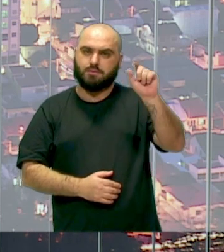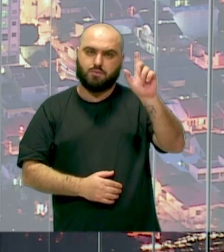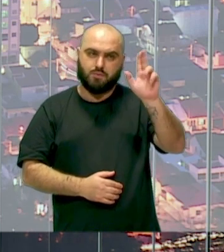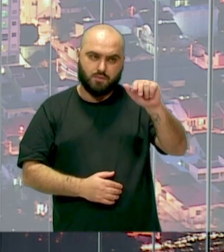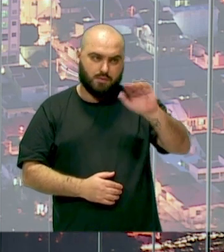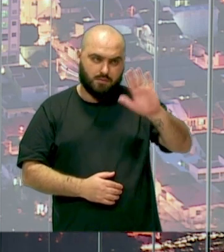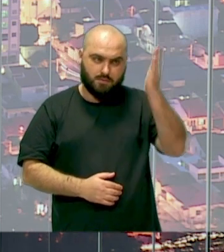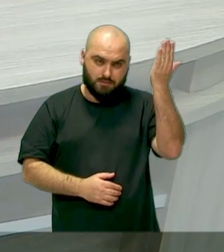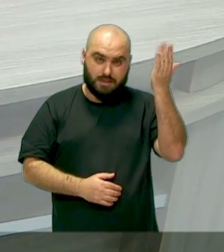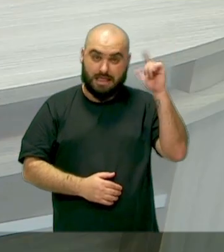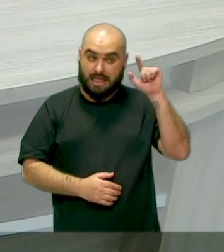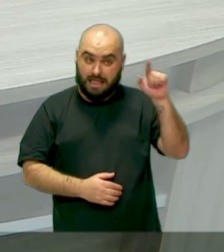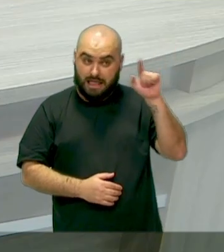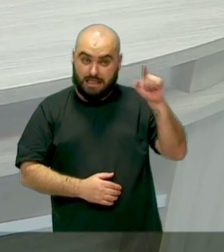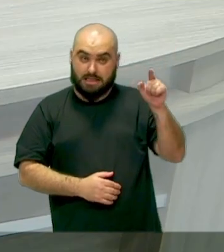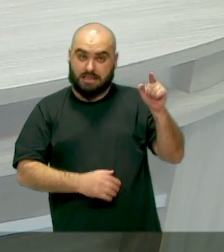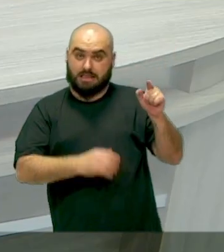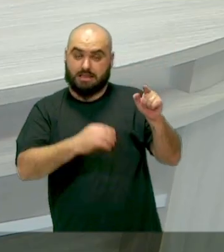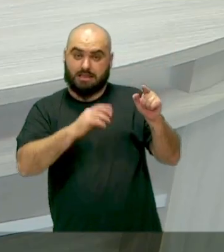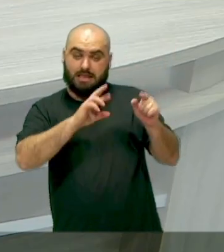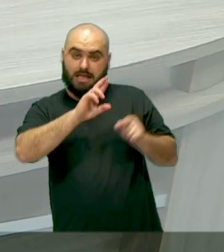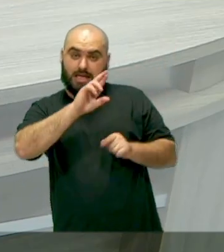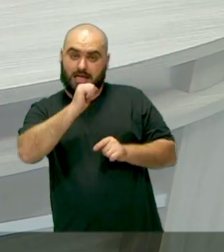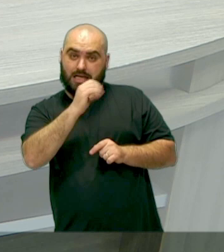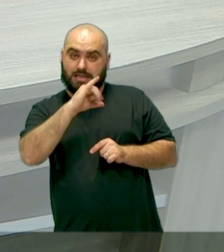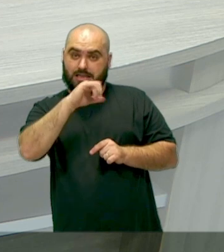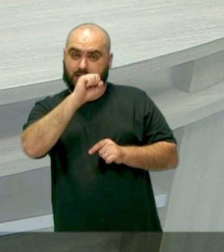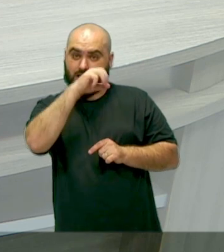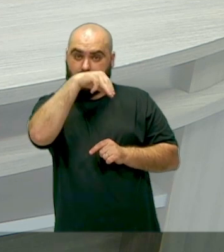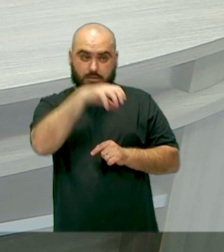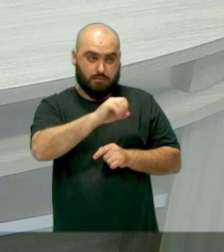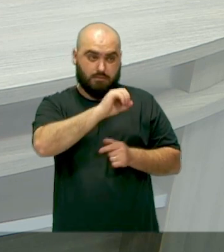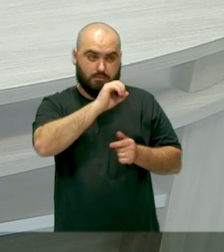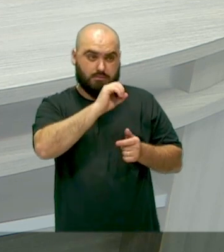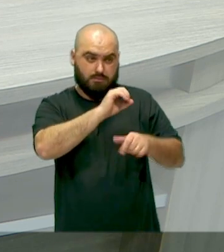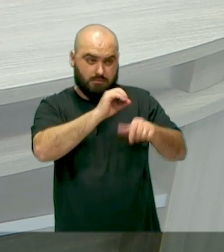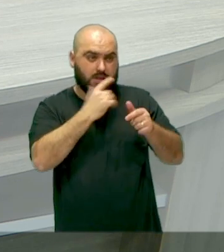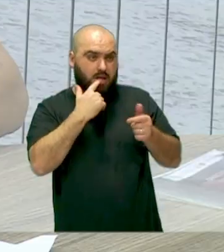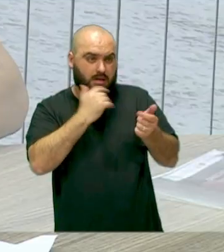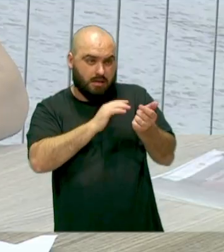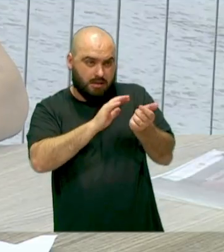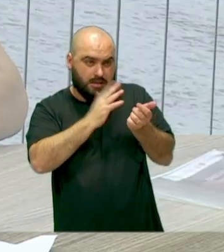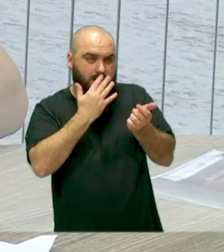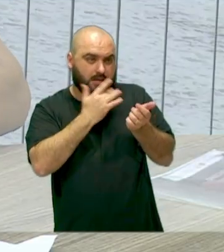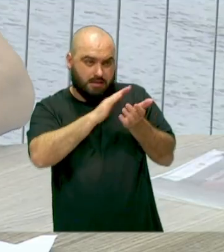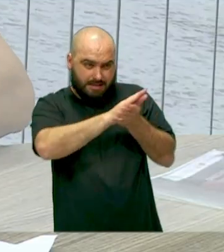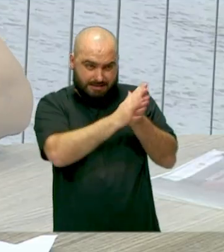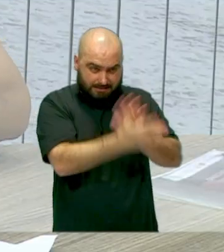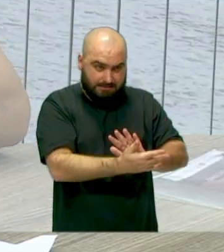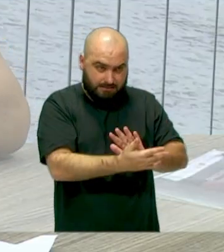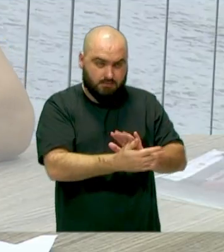esse racismo é estrutural desde aí, né? Não aconteceu por quê? Aí tu pega esse povo,